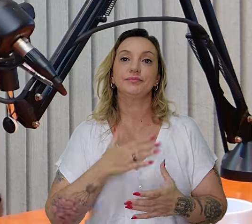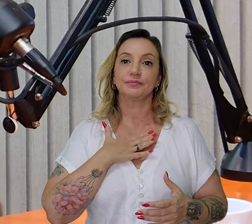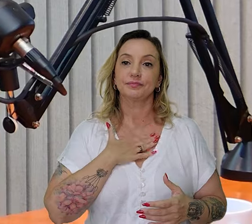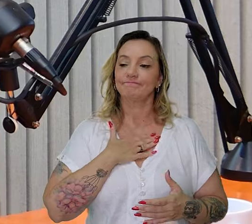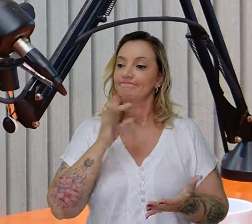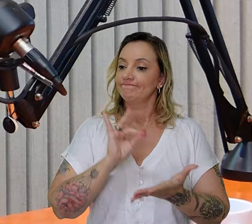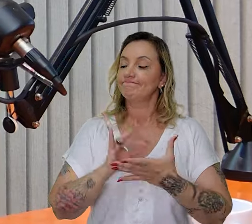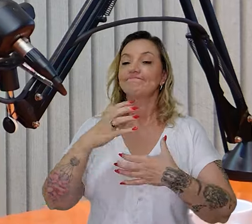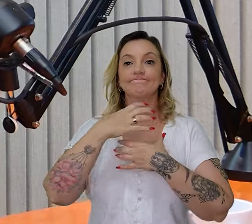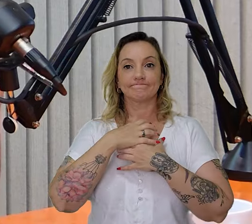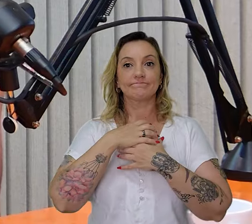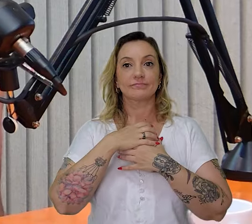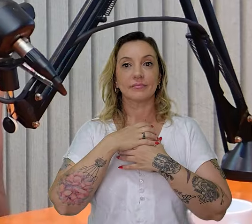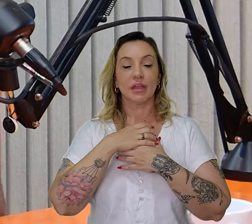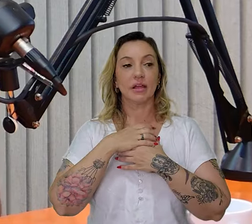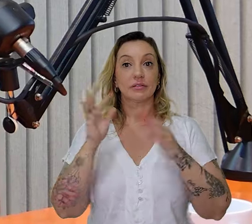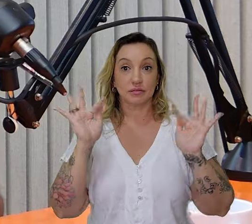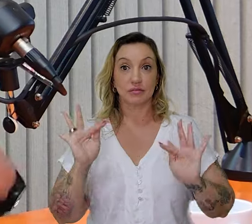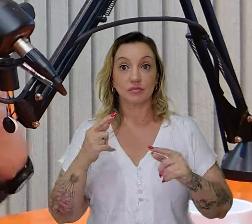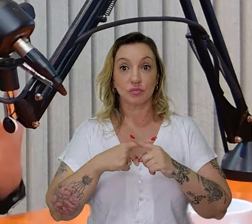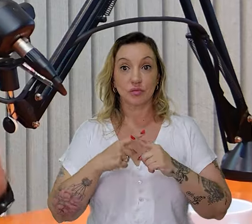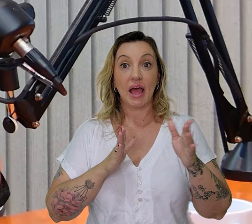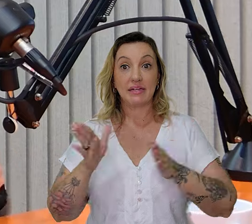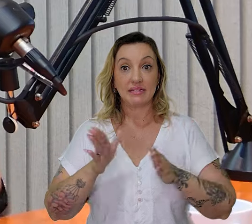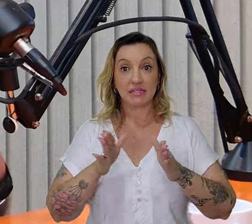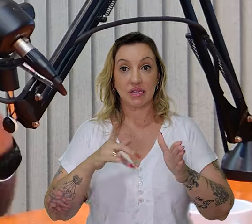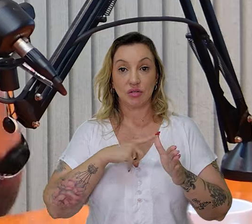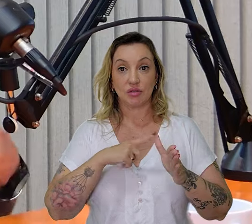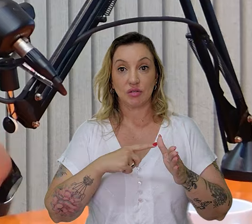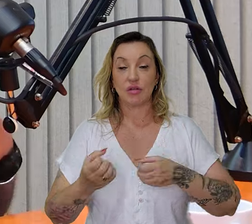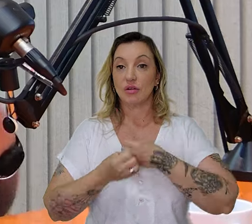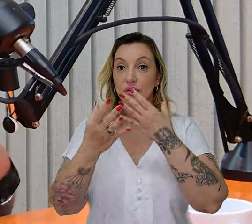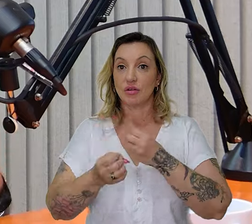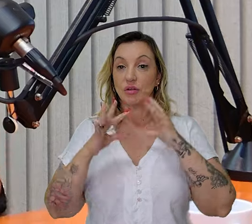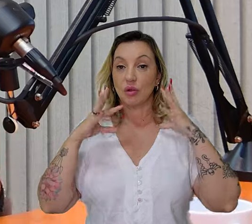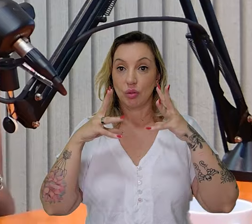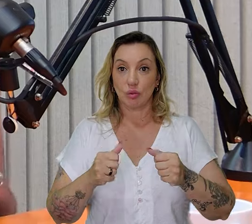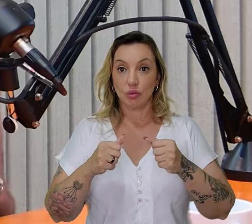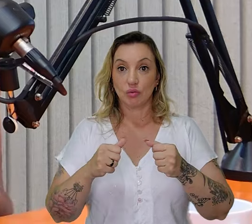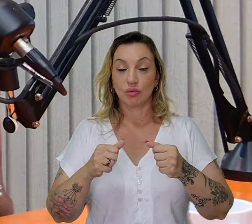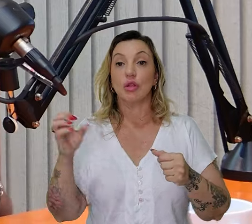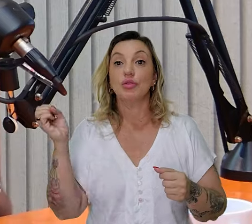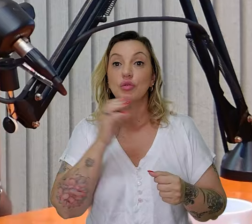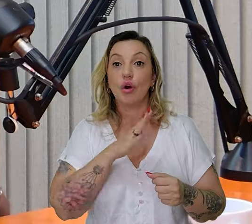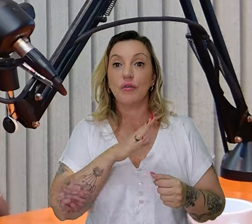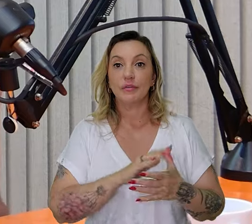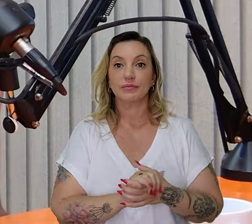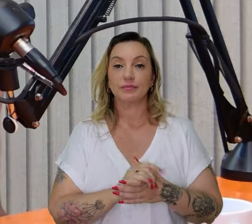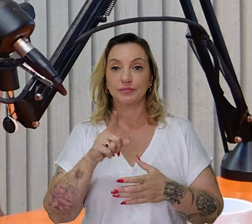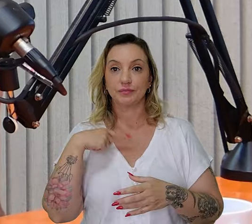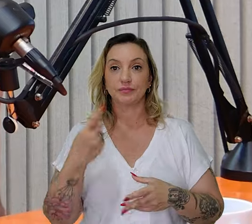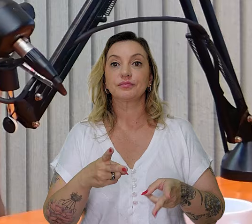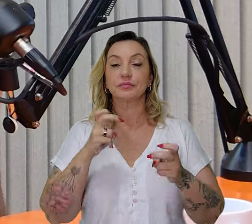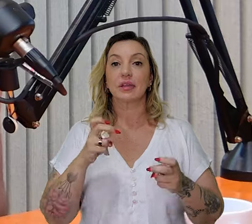privilegiada por ter acesso a essas informações todas assim tão fresquinhas a gente viu idade virtual realidade